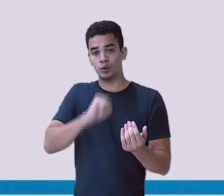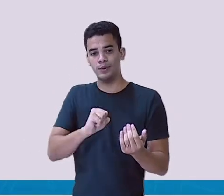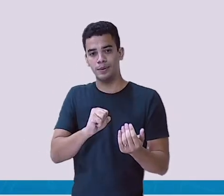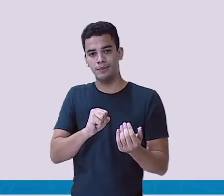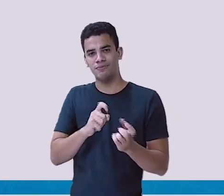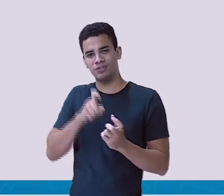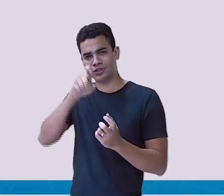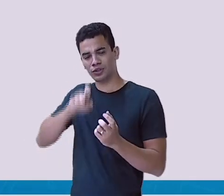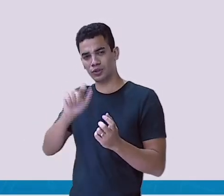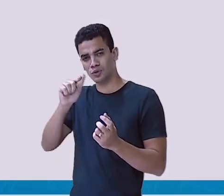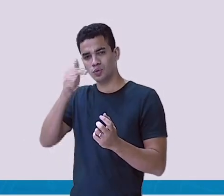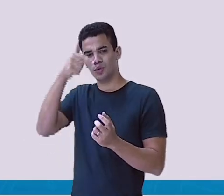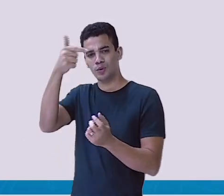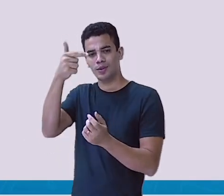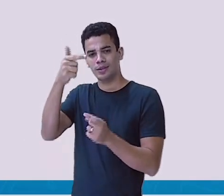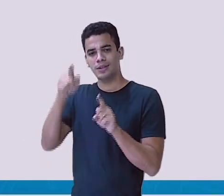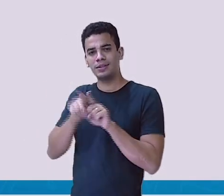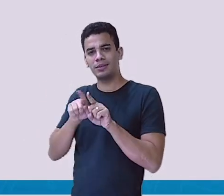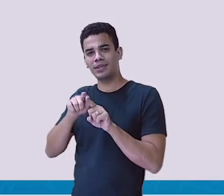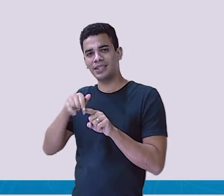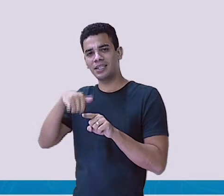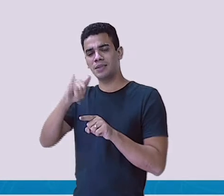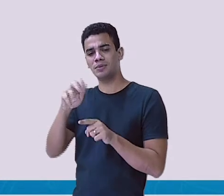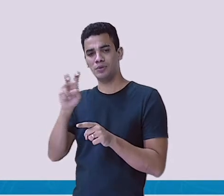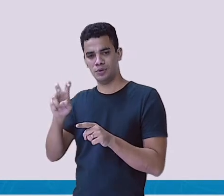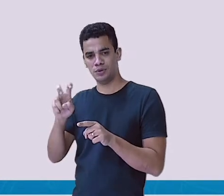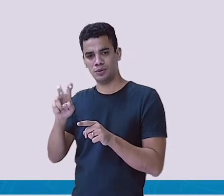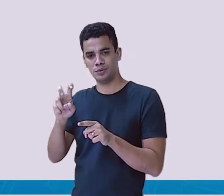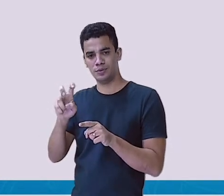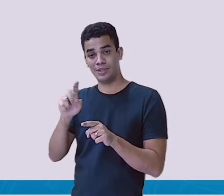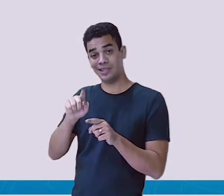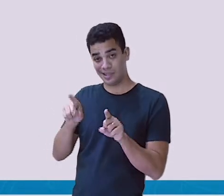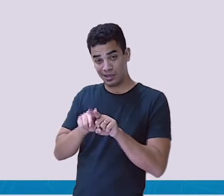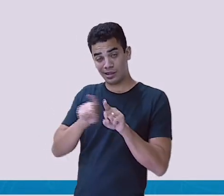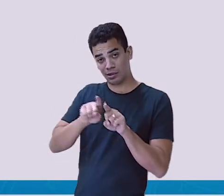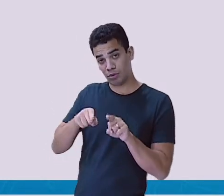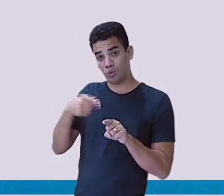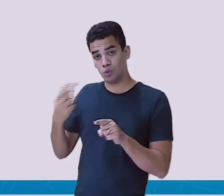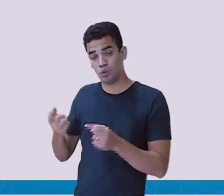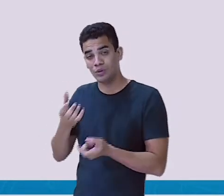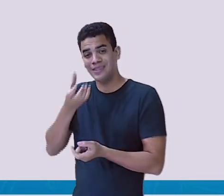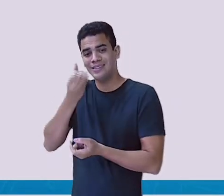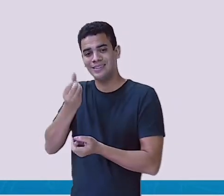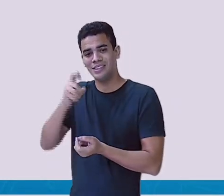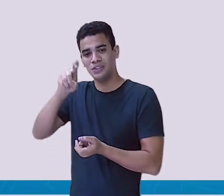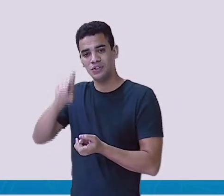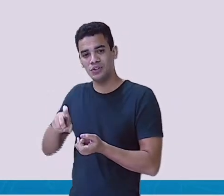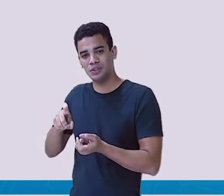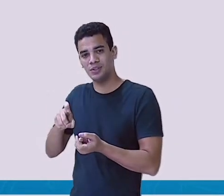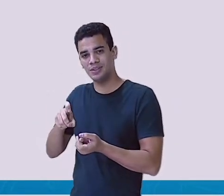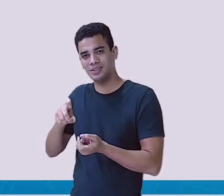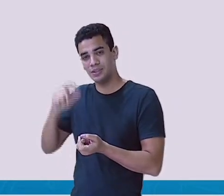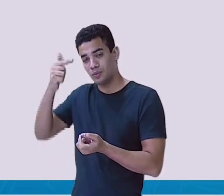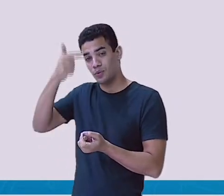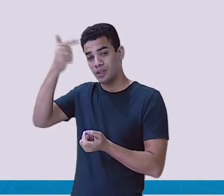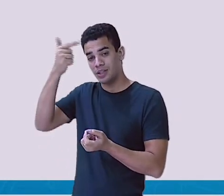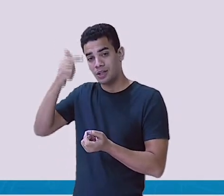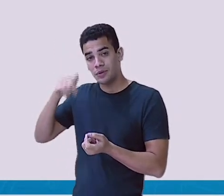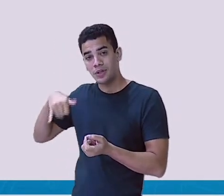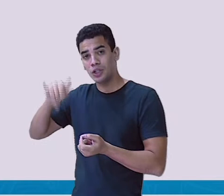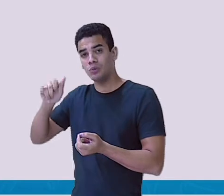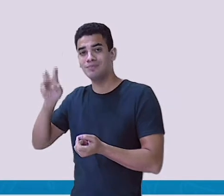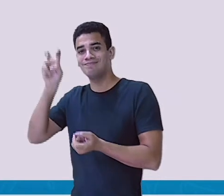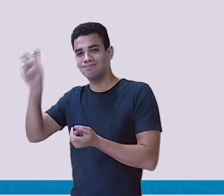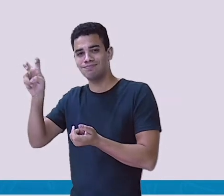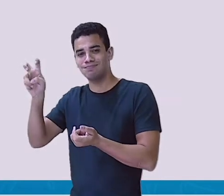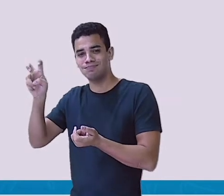e 6x ao quadrado y à quinta potência. Vejam que é igual, né? Eu tenho aqui a